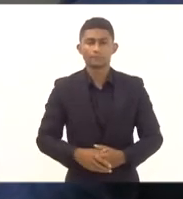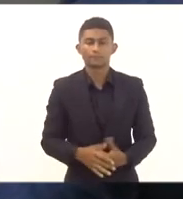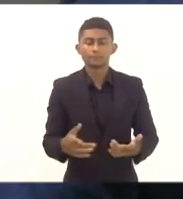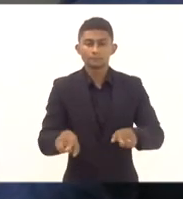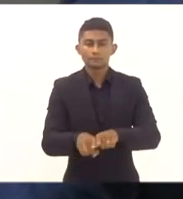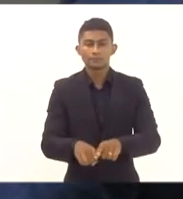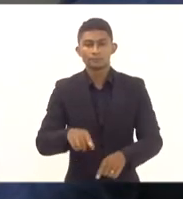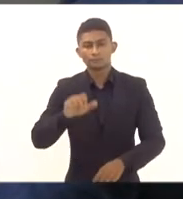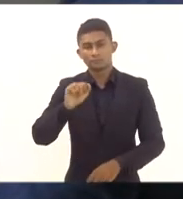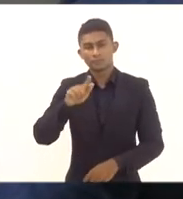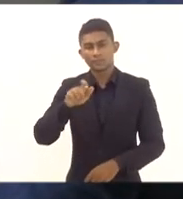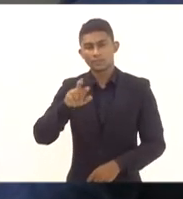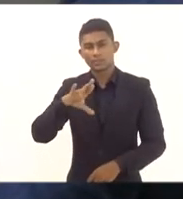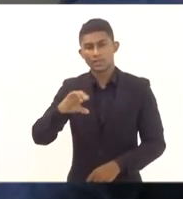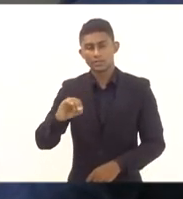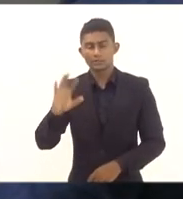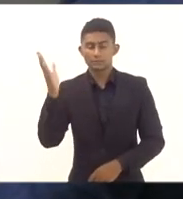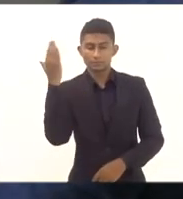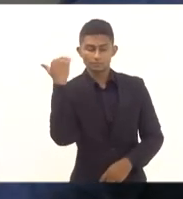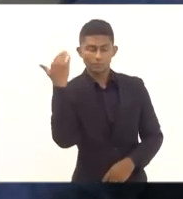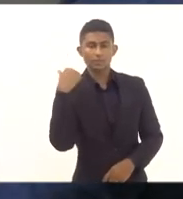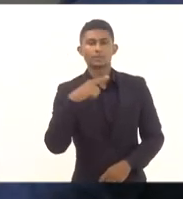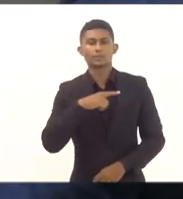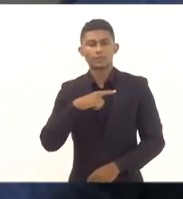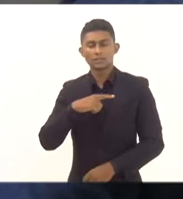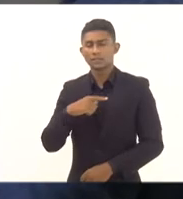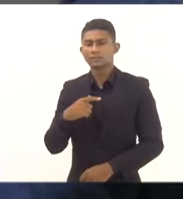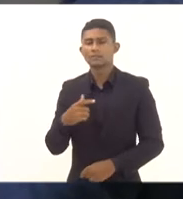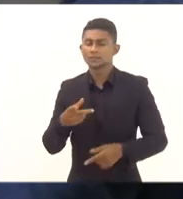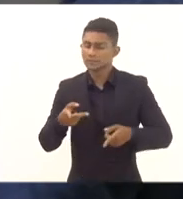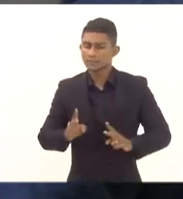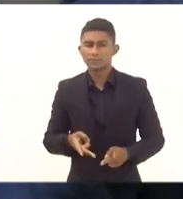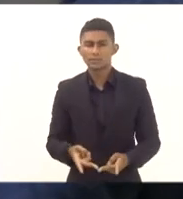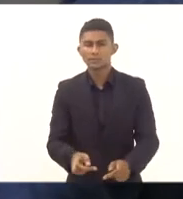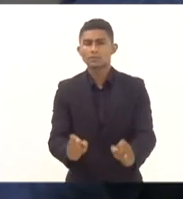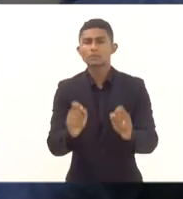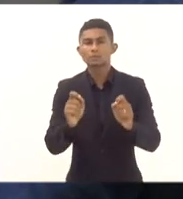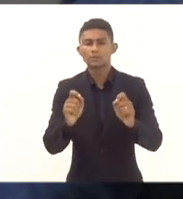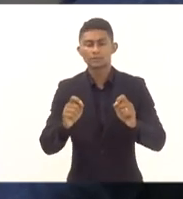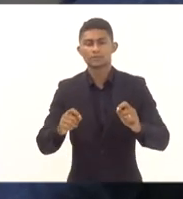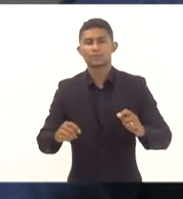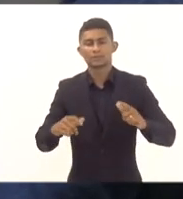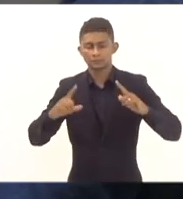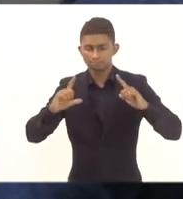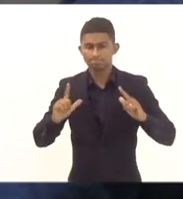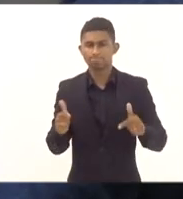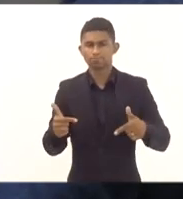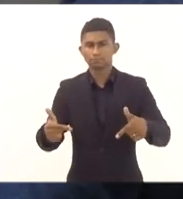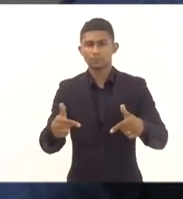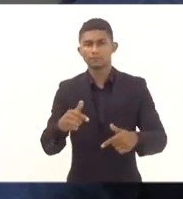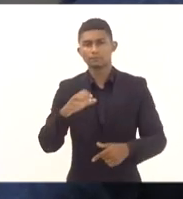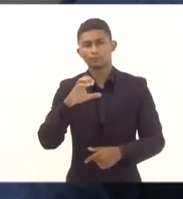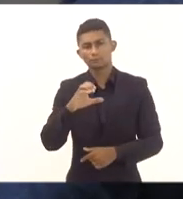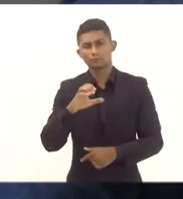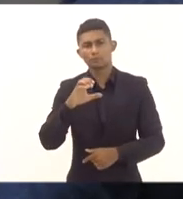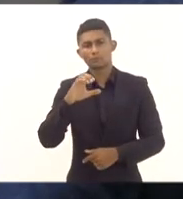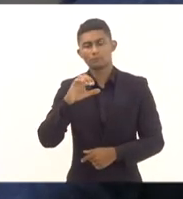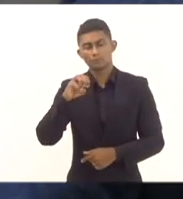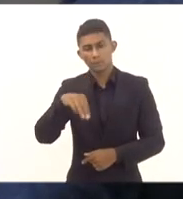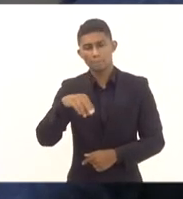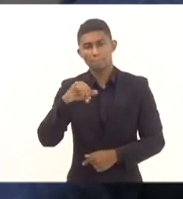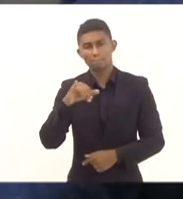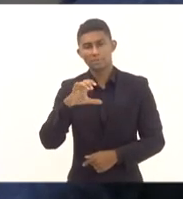Ryan um pouco no passado teve um lado sempre teve uma atuação principalmente no microcrédito é muito forte dentro